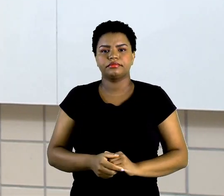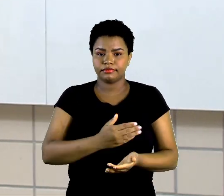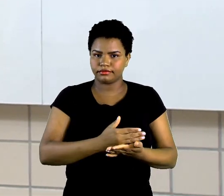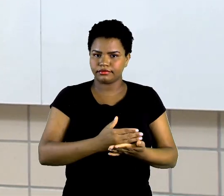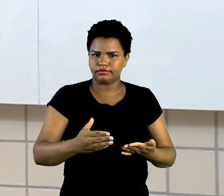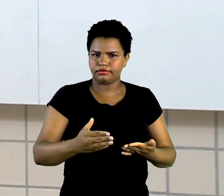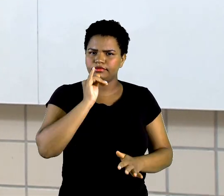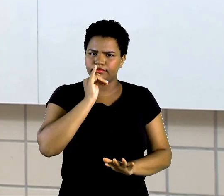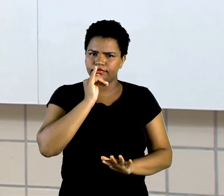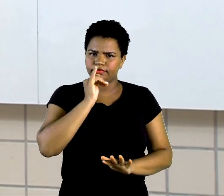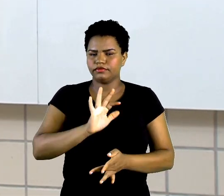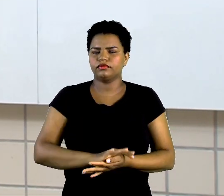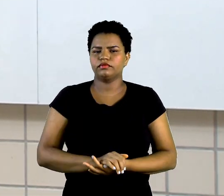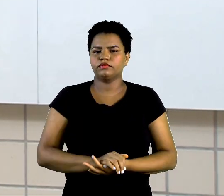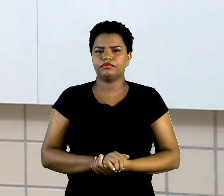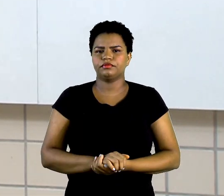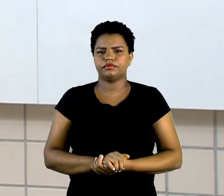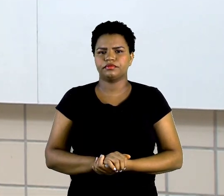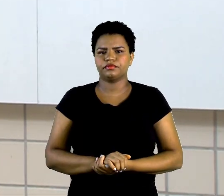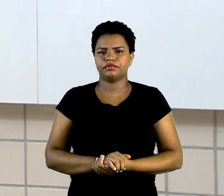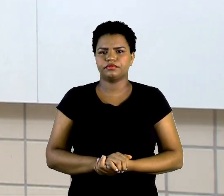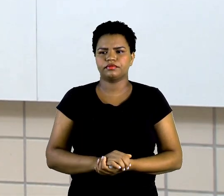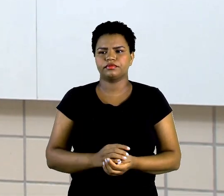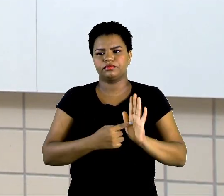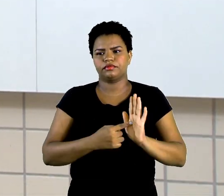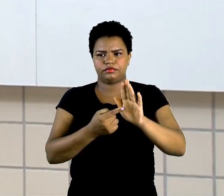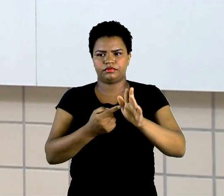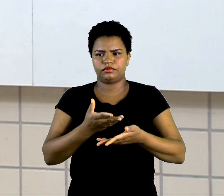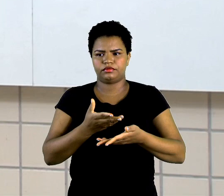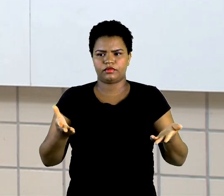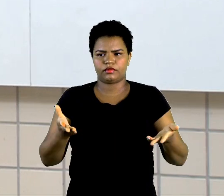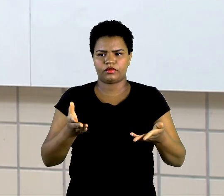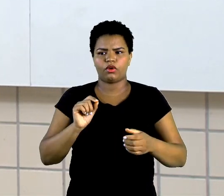vamos supor, eu trouxe aqui para vocês o balão.